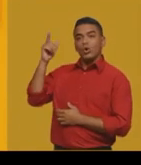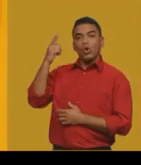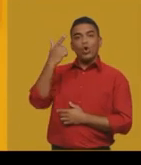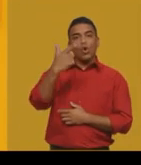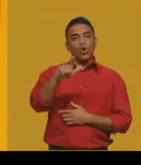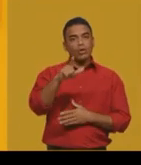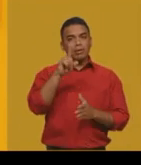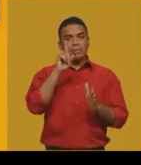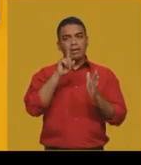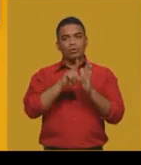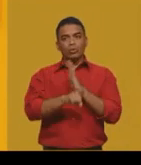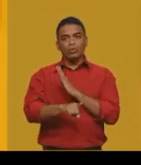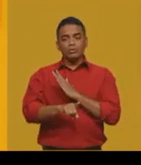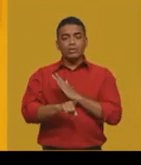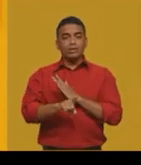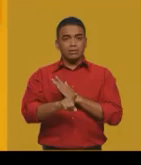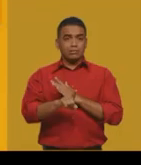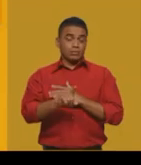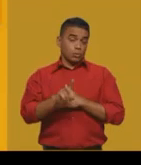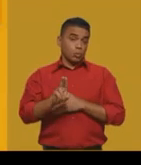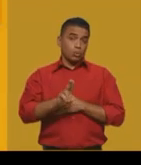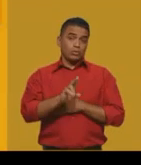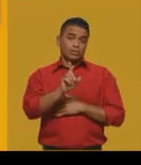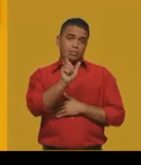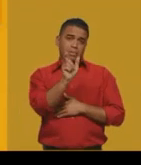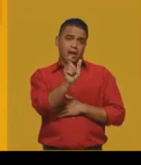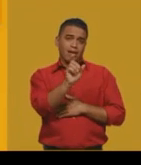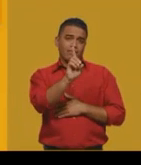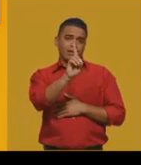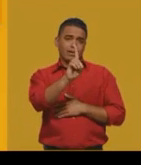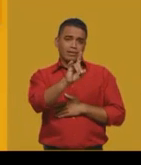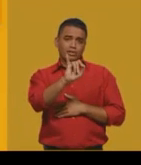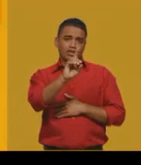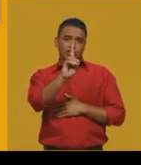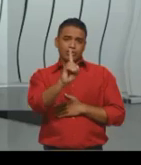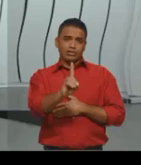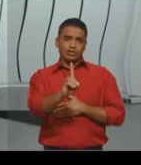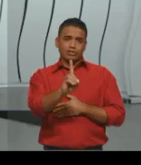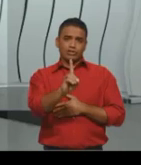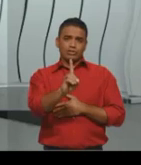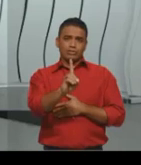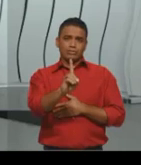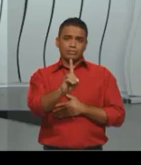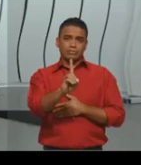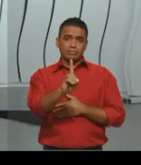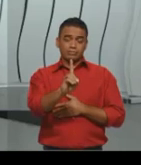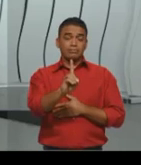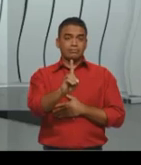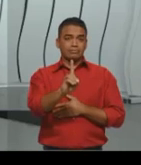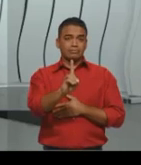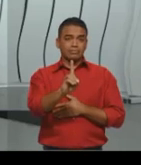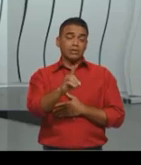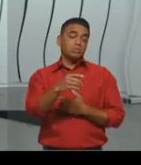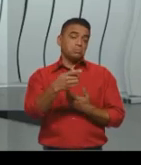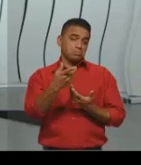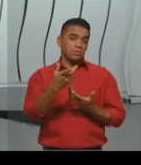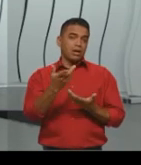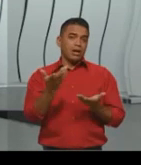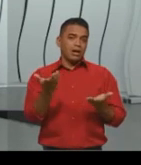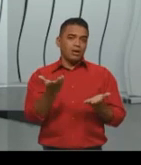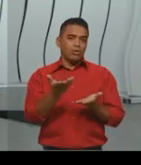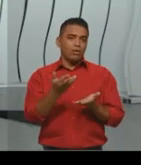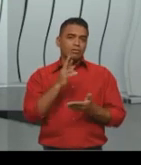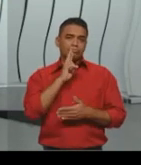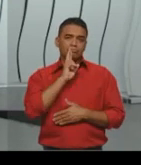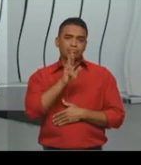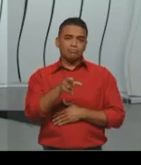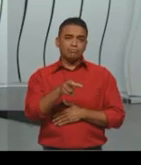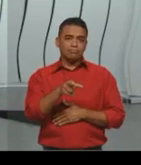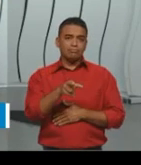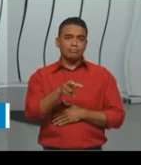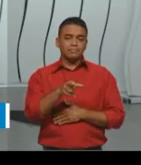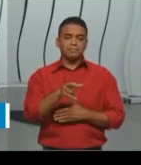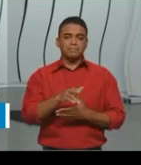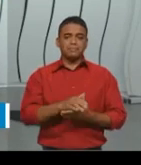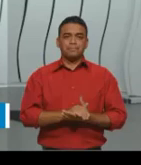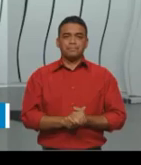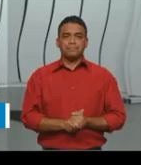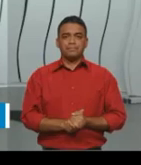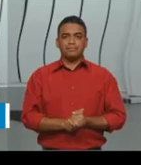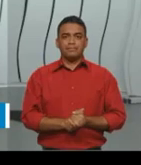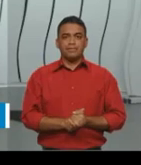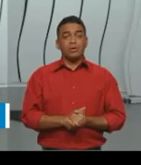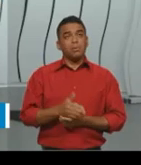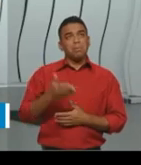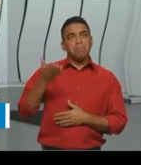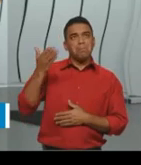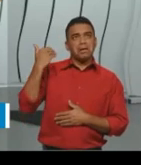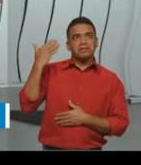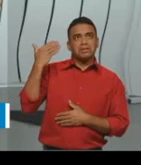did. E quando a gente se refere ao passado, a gente usa o when. When é o passado simples. Quando? Que é uma coisa, eu quero saber de alguma